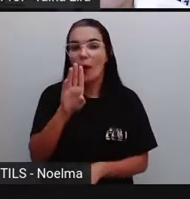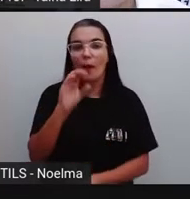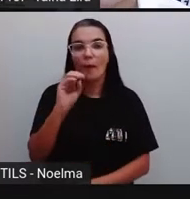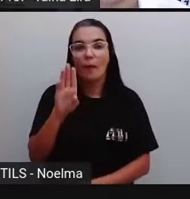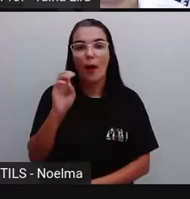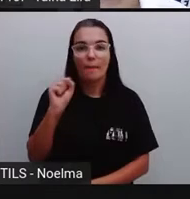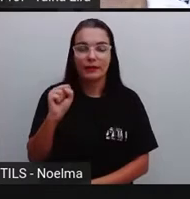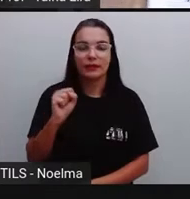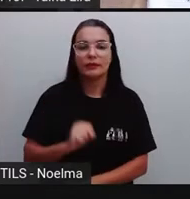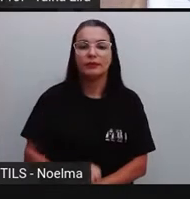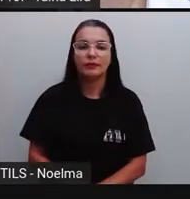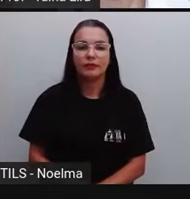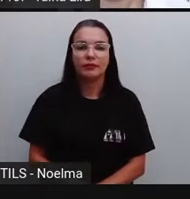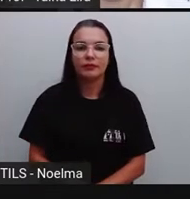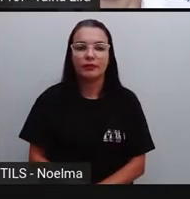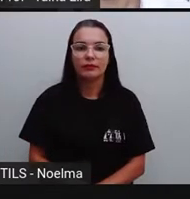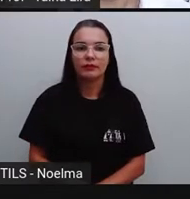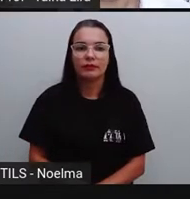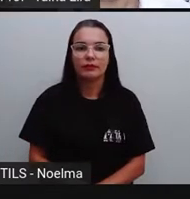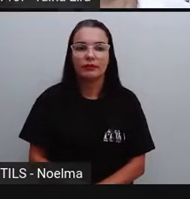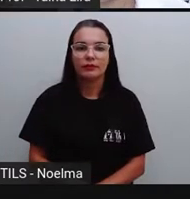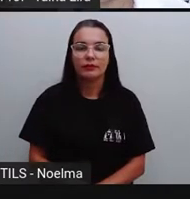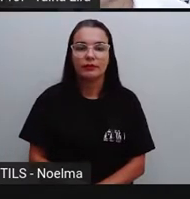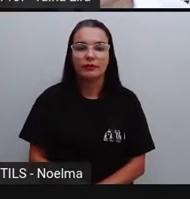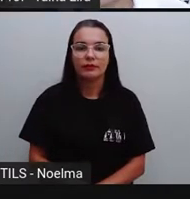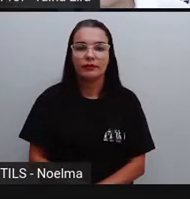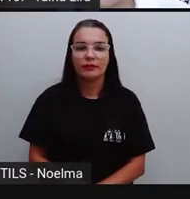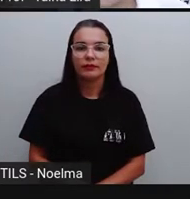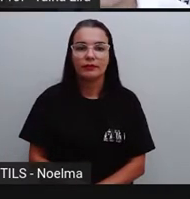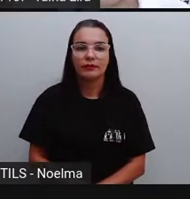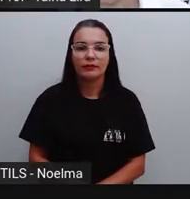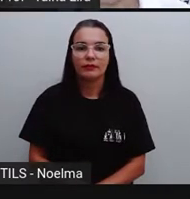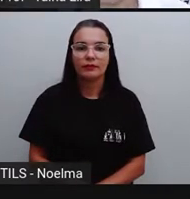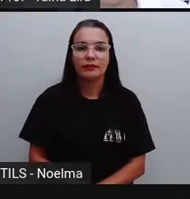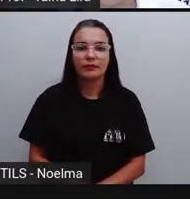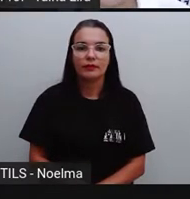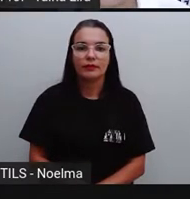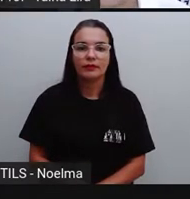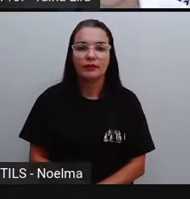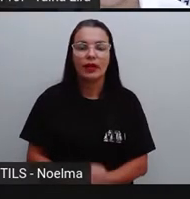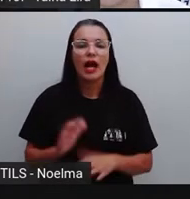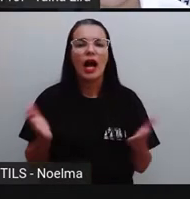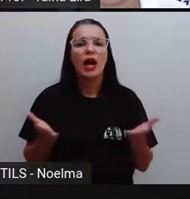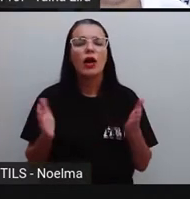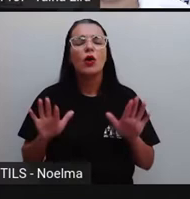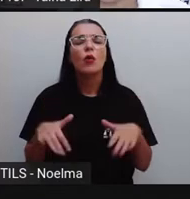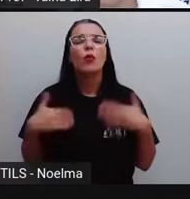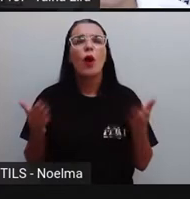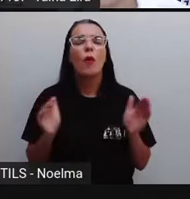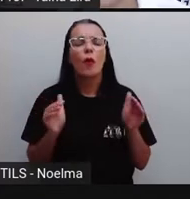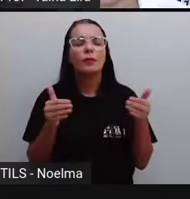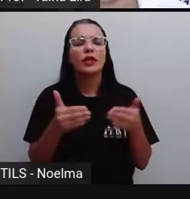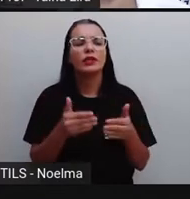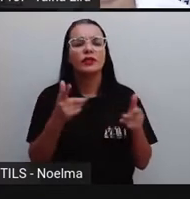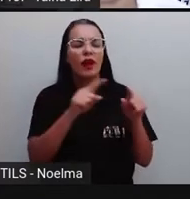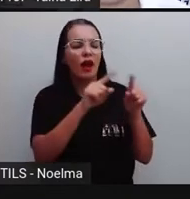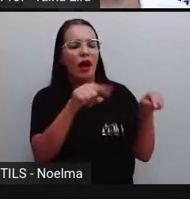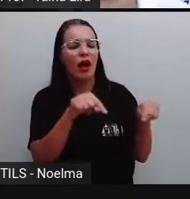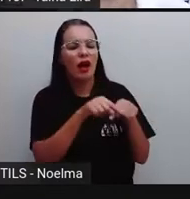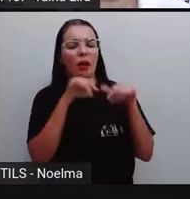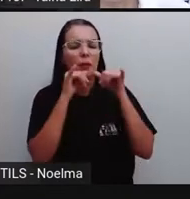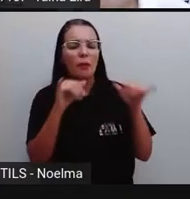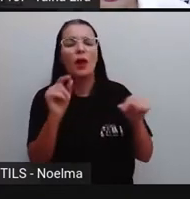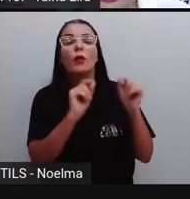nesse restaurante. Bom, pró. E qual é o objetivo desse cartaz? O objetivo desse cartaz